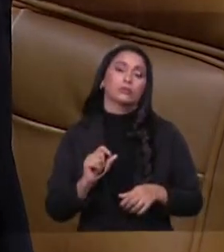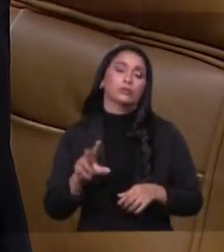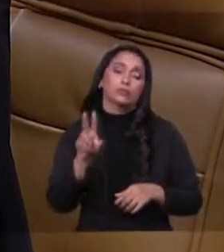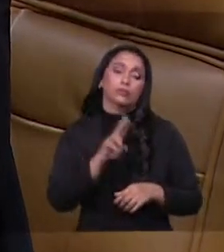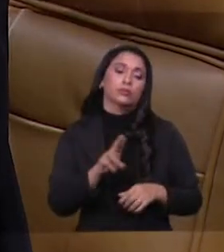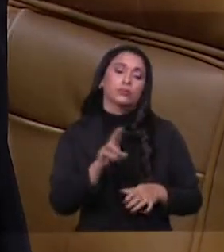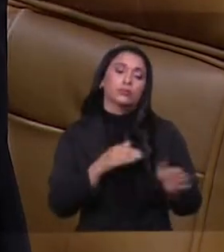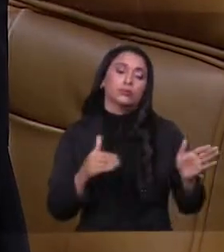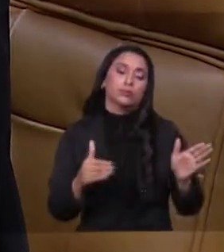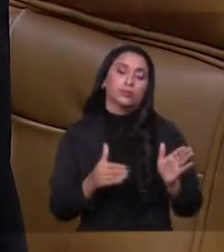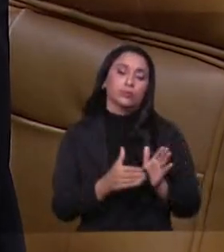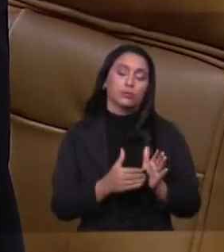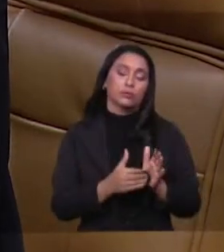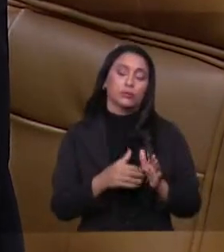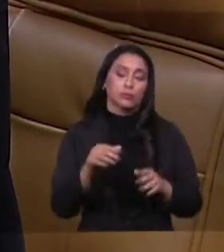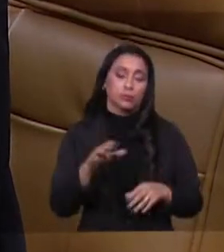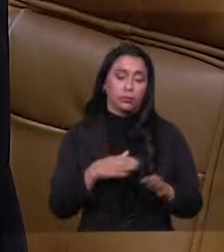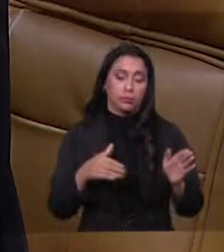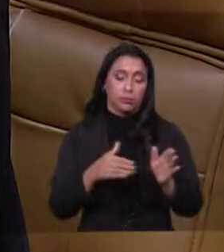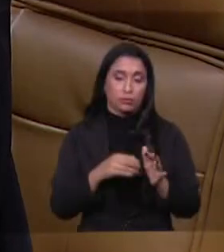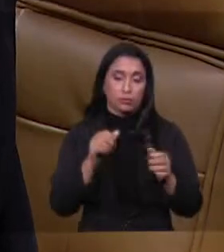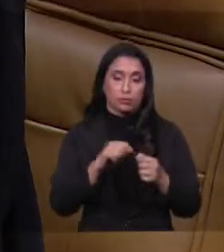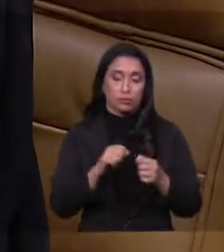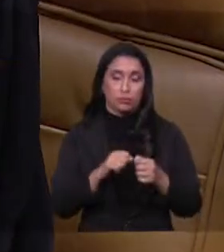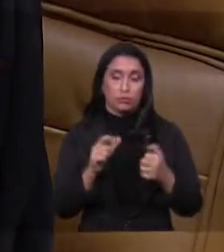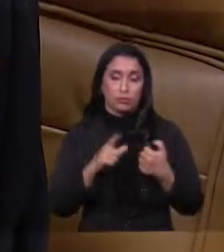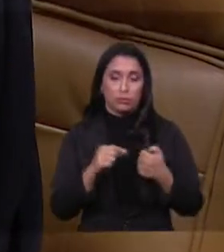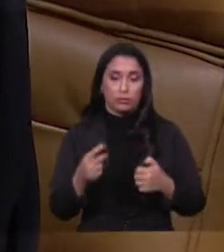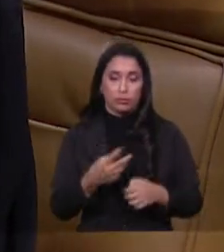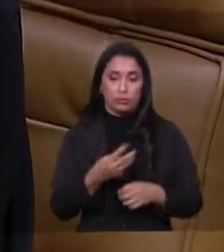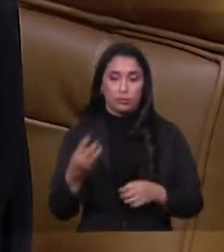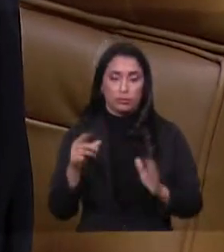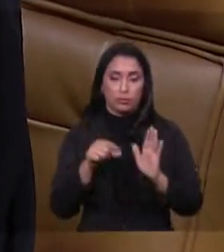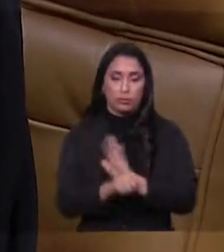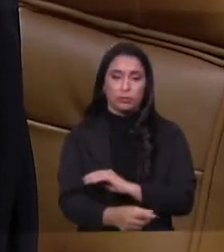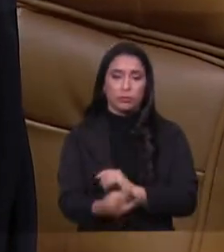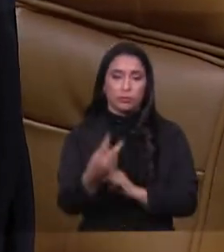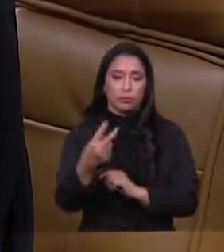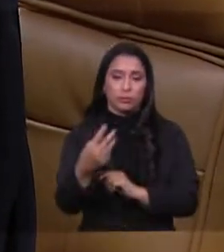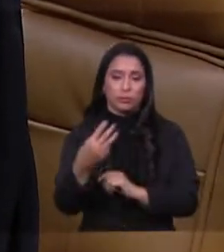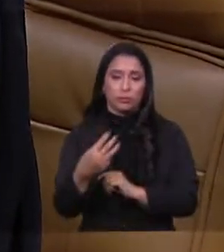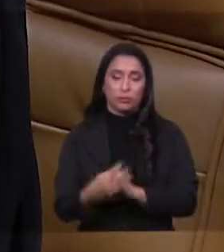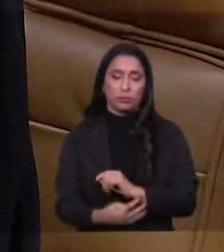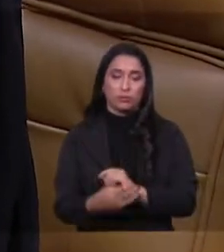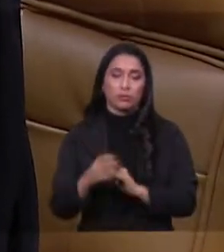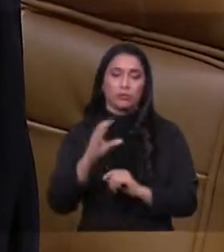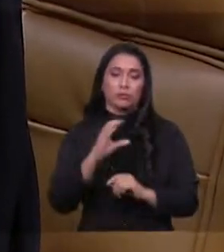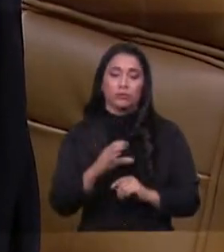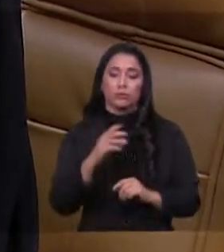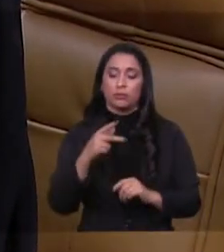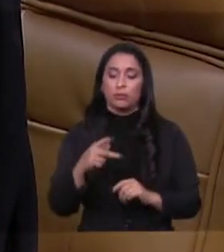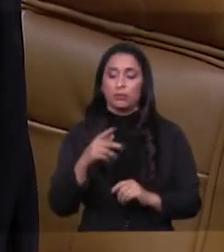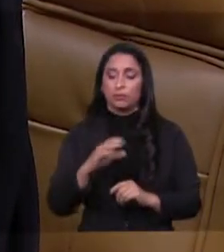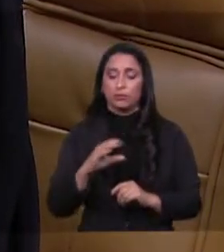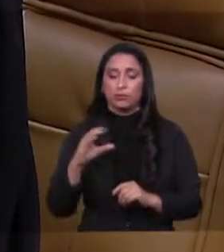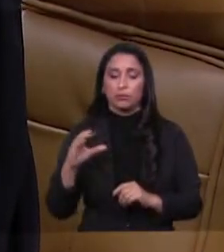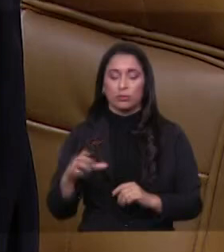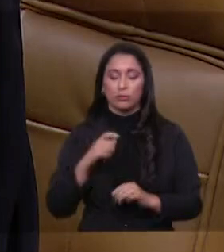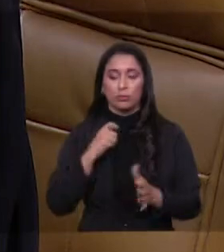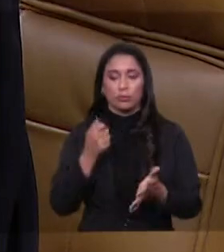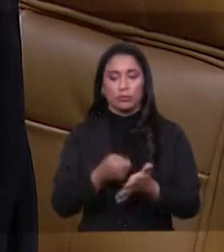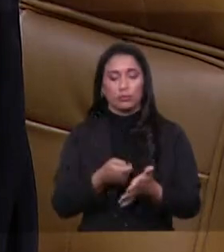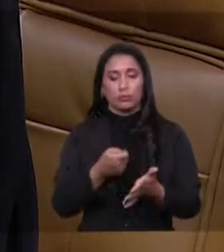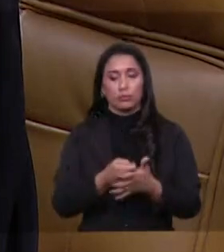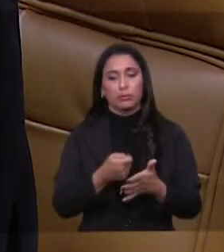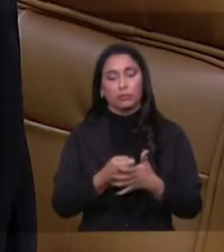bens envolvidos no conflito. À luz do artigo 3º, parágrafo 2º e 3º do Código de Processo Civil, é